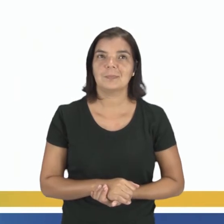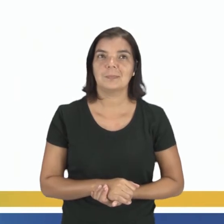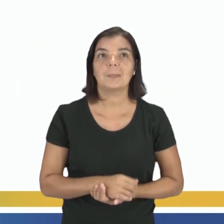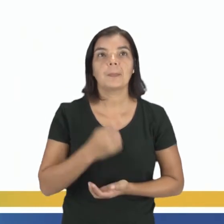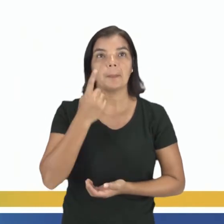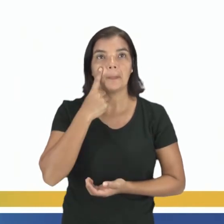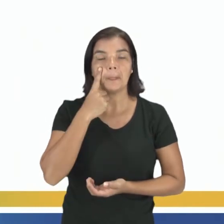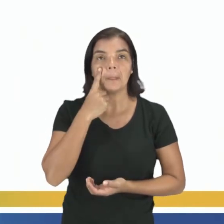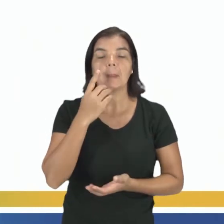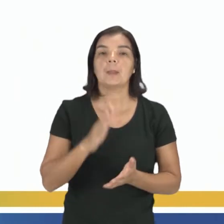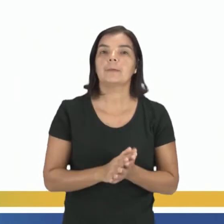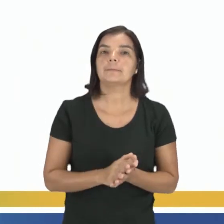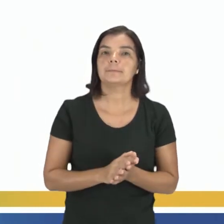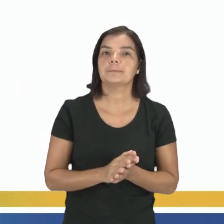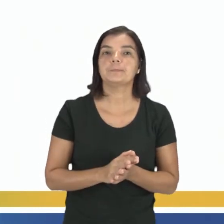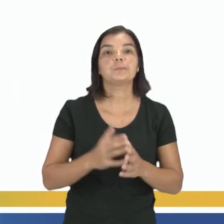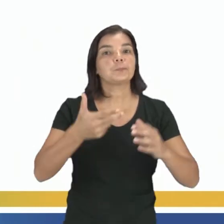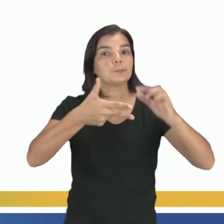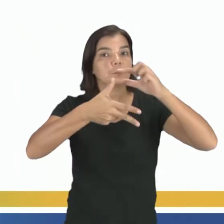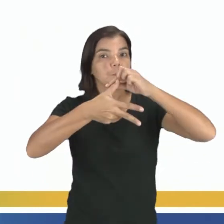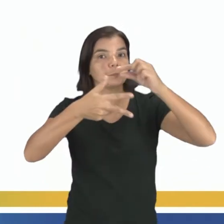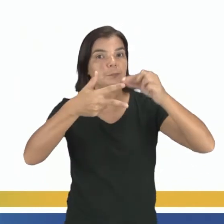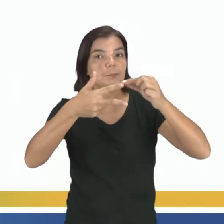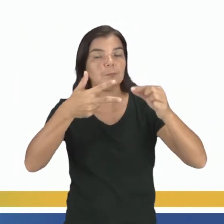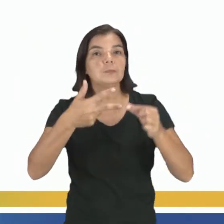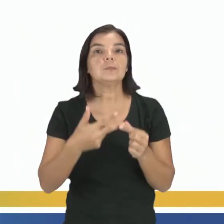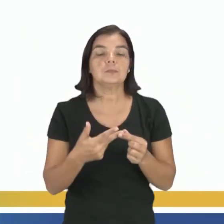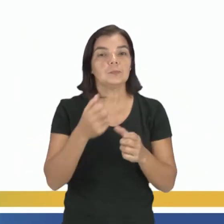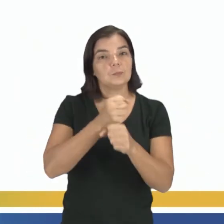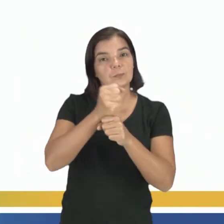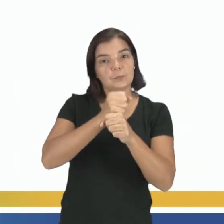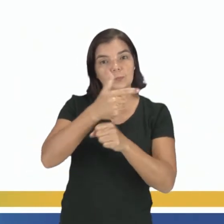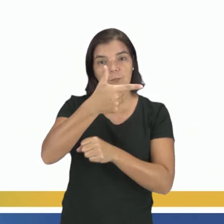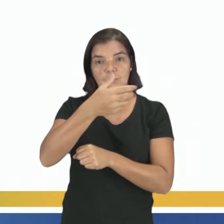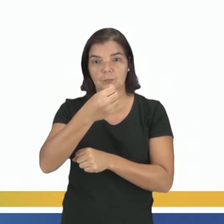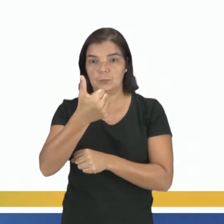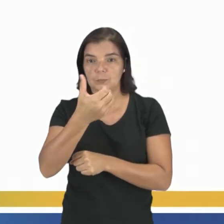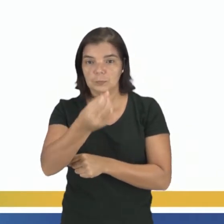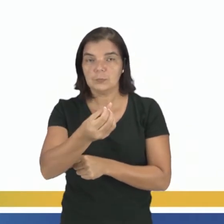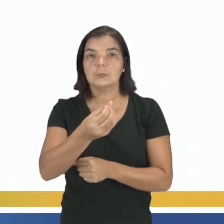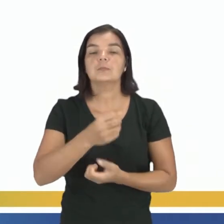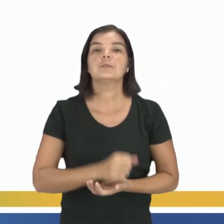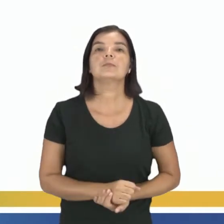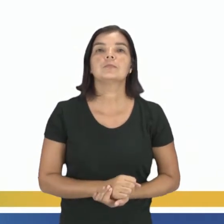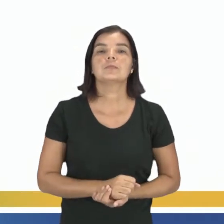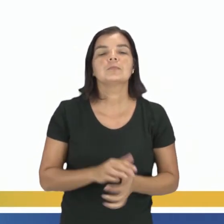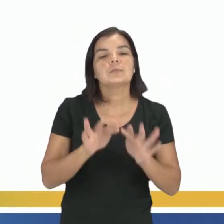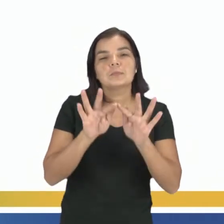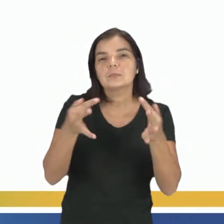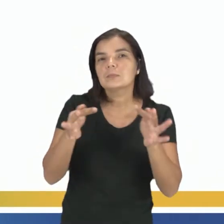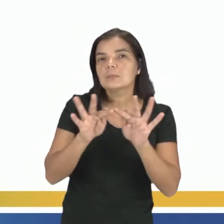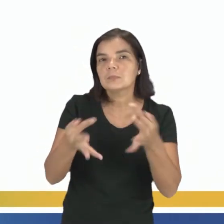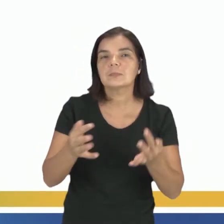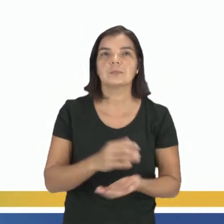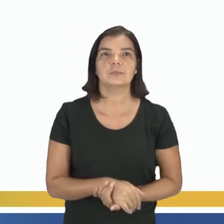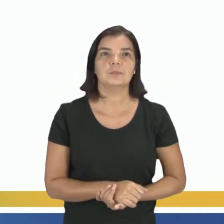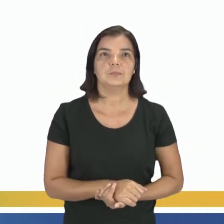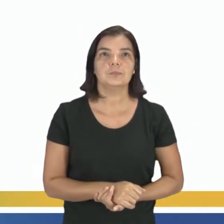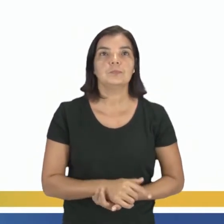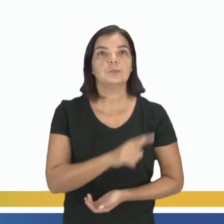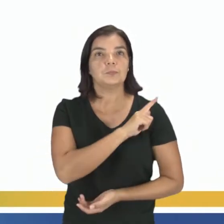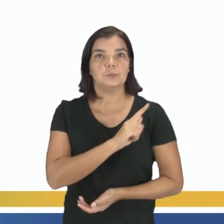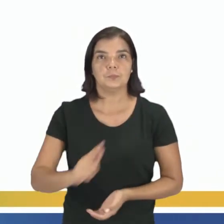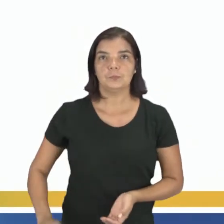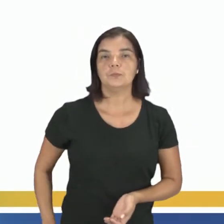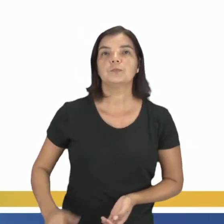Então, olha só, questãozinha do Enem, aplicada no ano de 2016, bem simples, tá? O governo